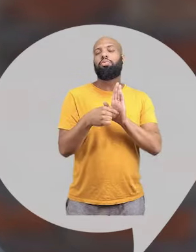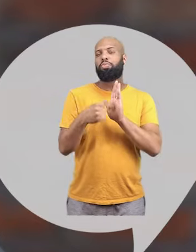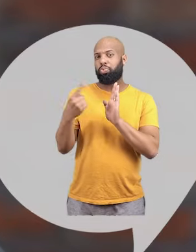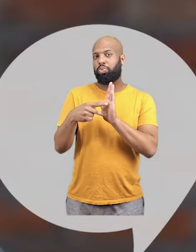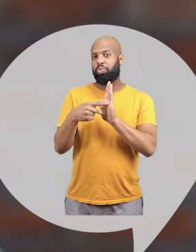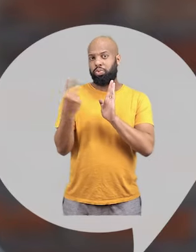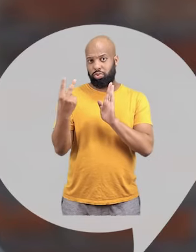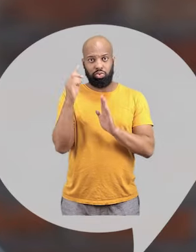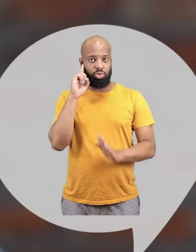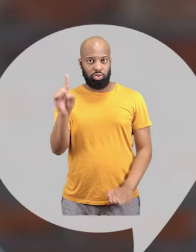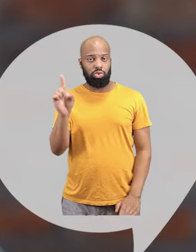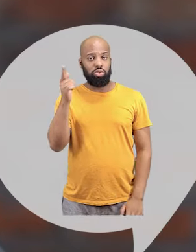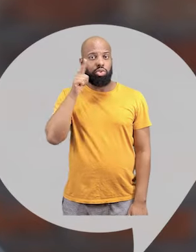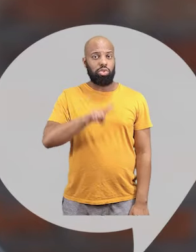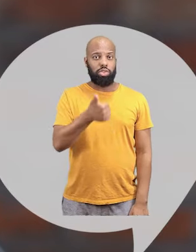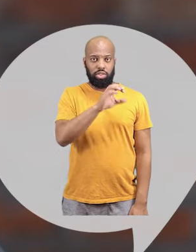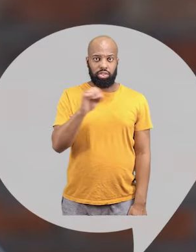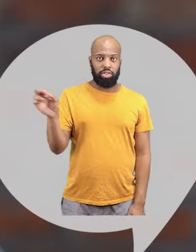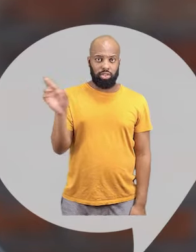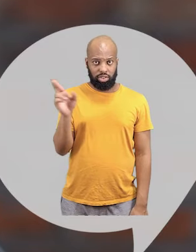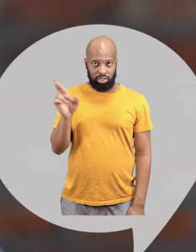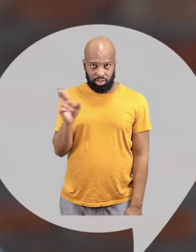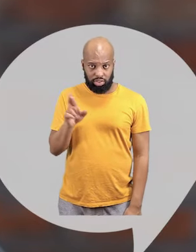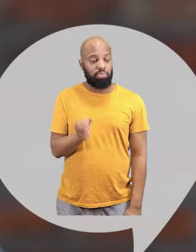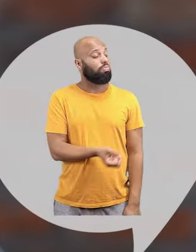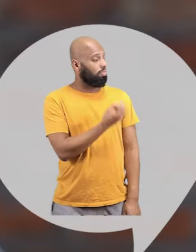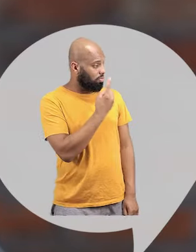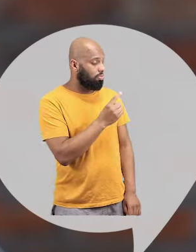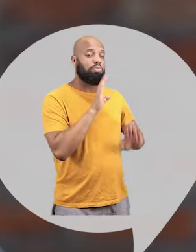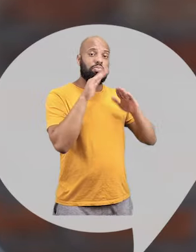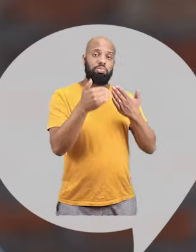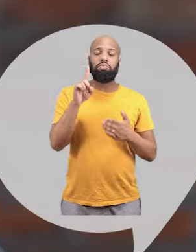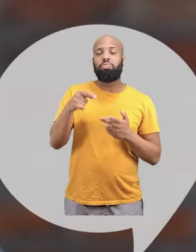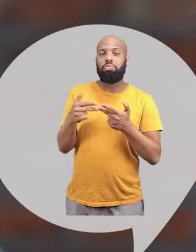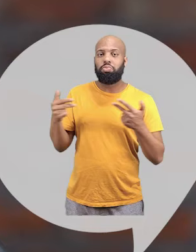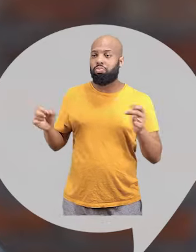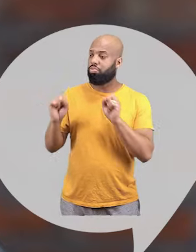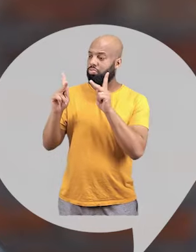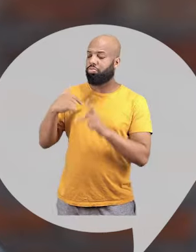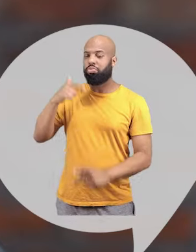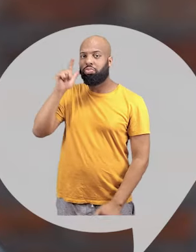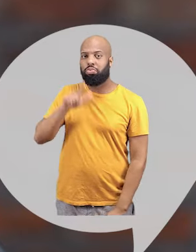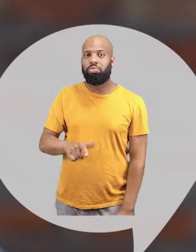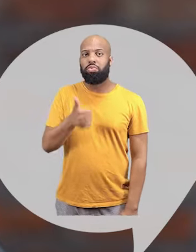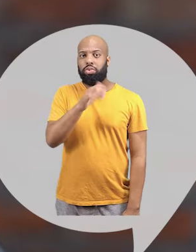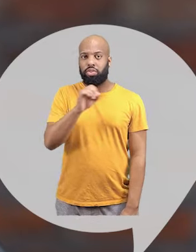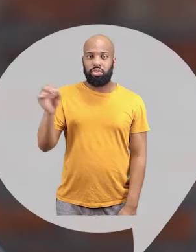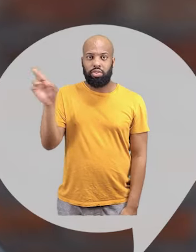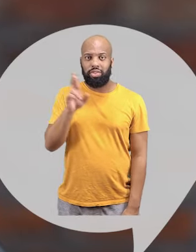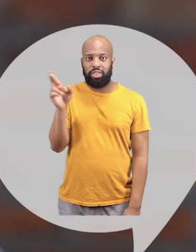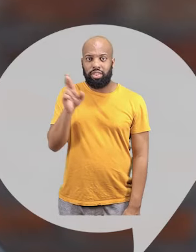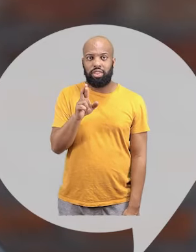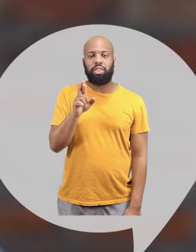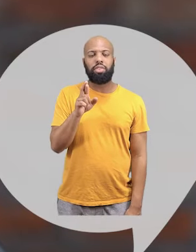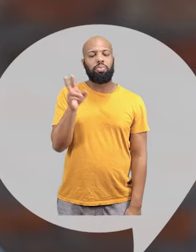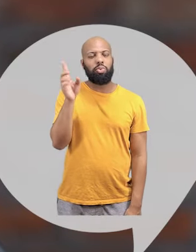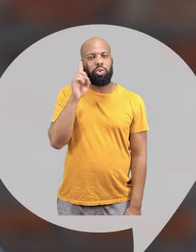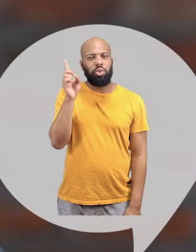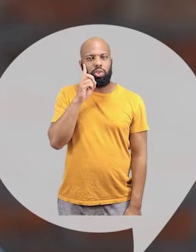segundo dia eu tirei 100 reais e tipo foi um negócio tipo beleza eu consigo ganhar 100 reais